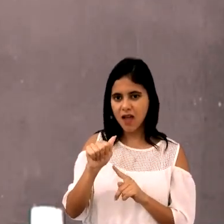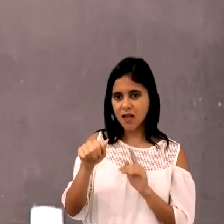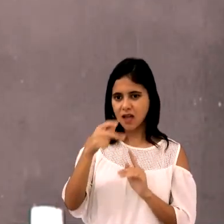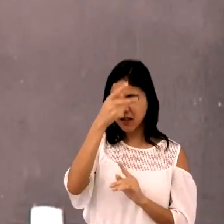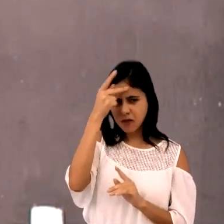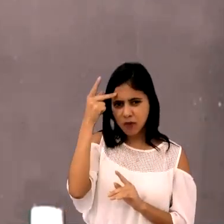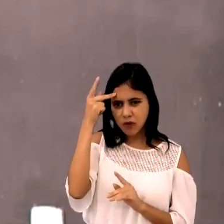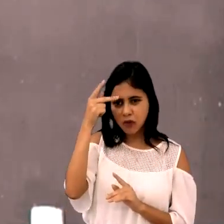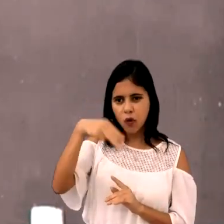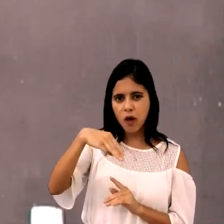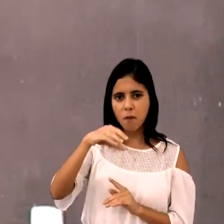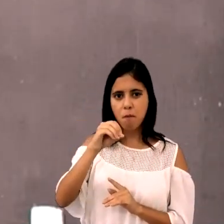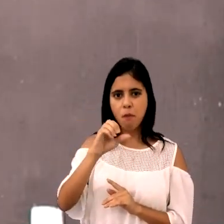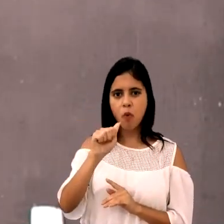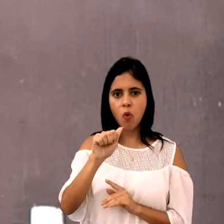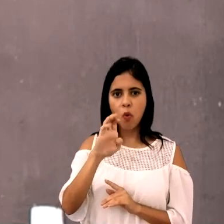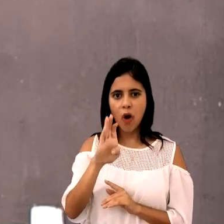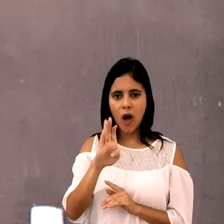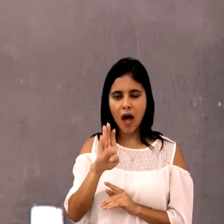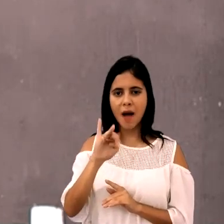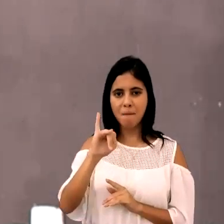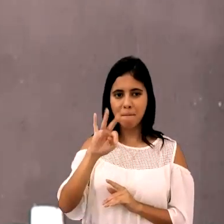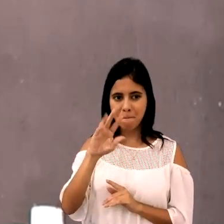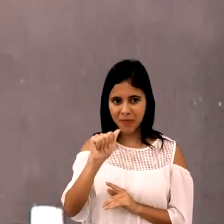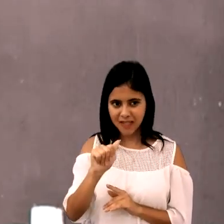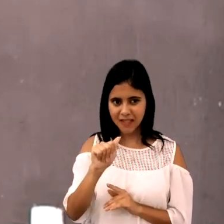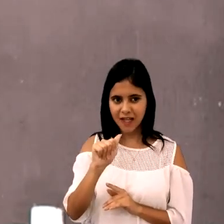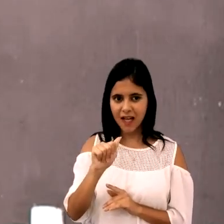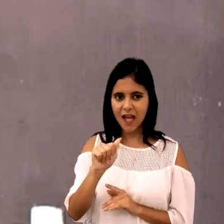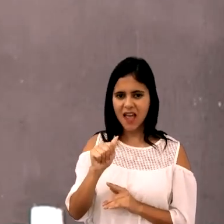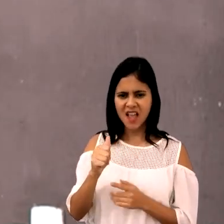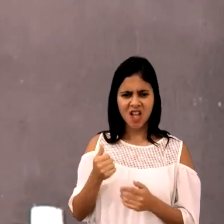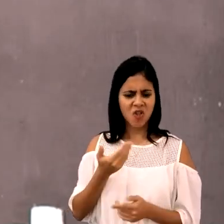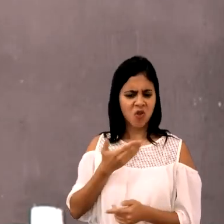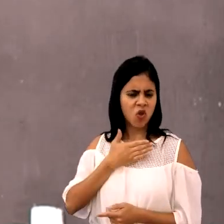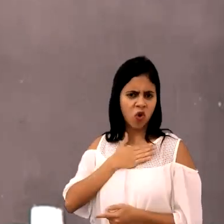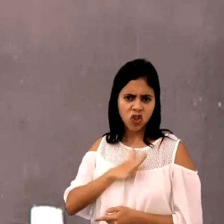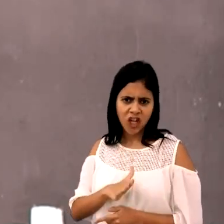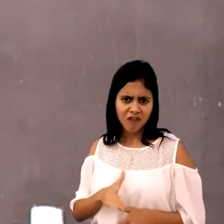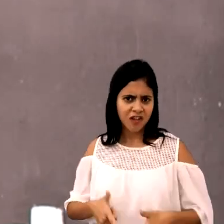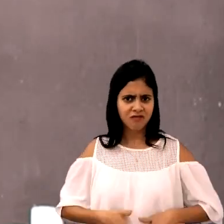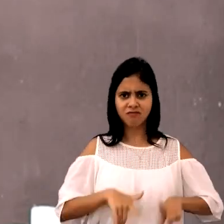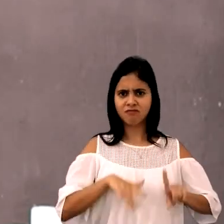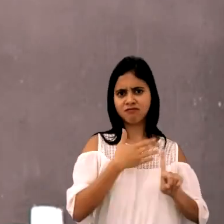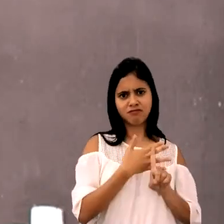eram considerados o povo inimigo de Israel. Era uma nação inimiga.